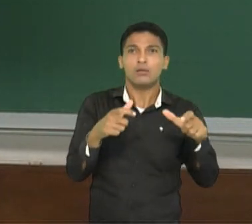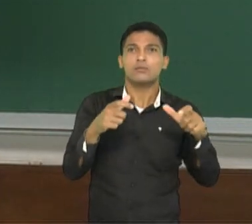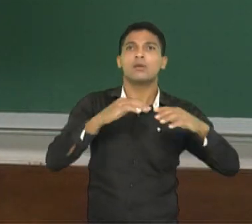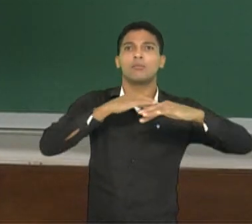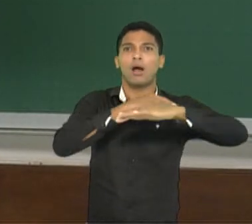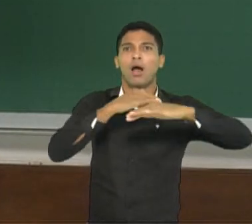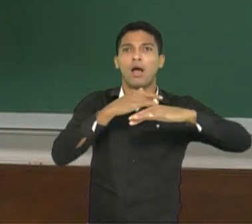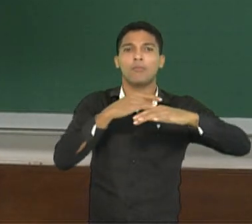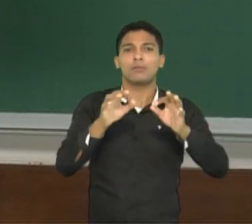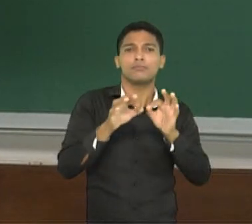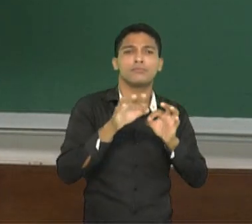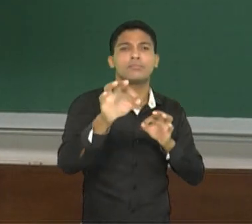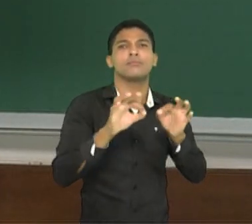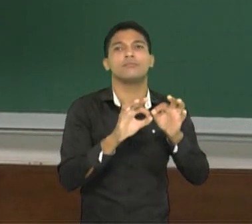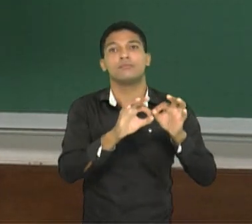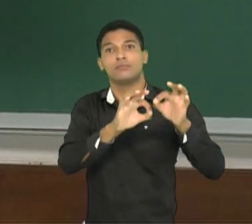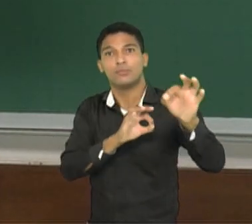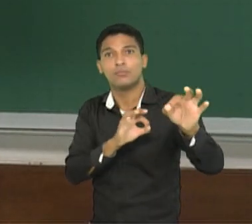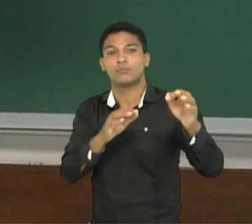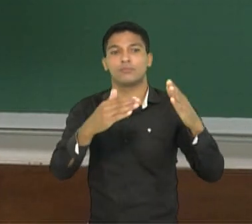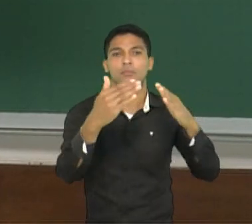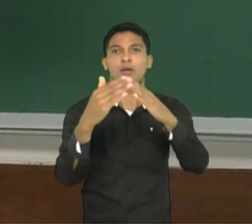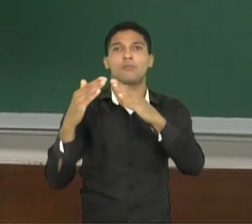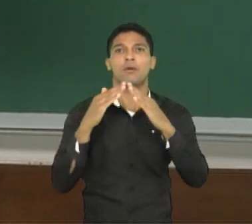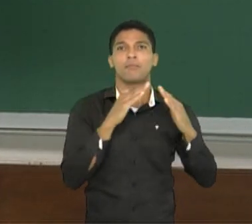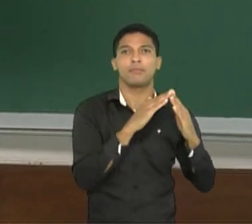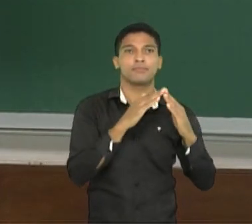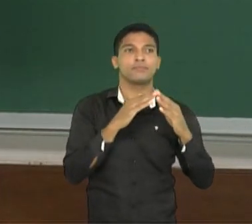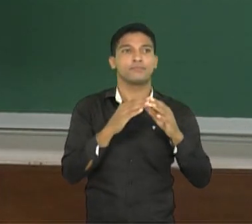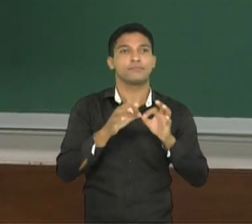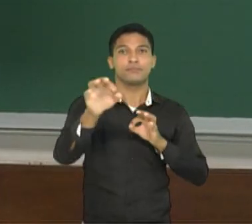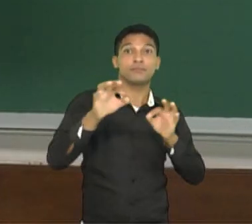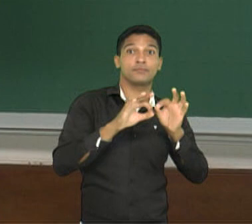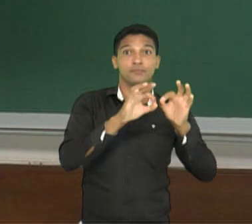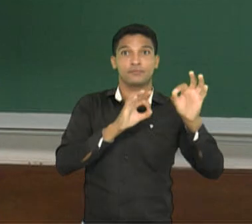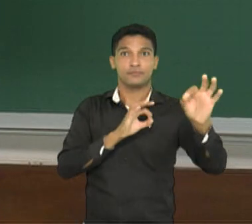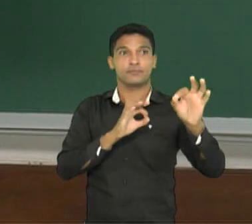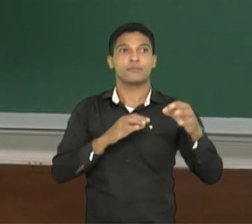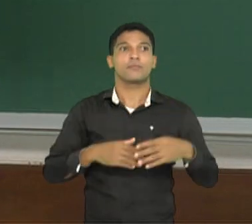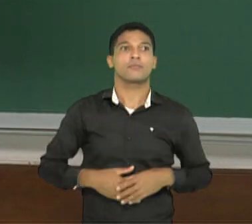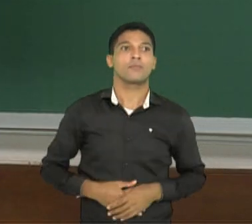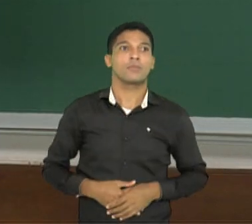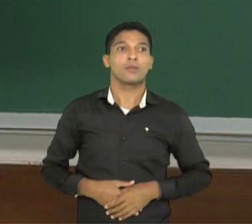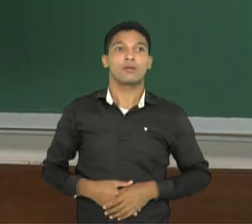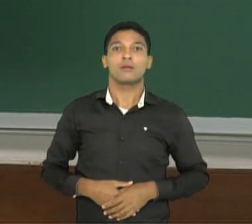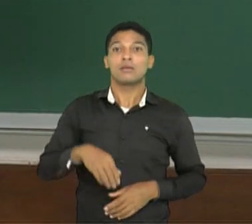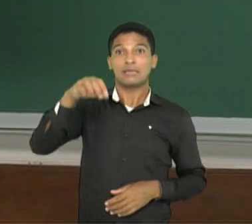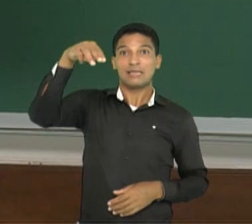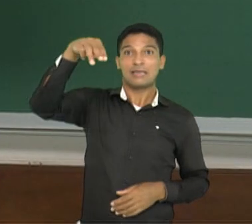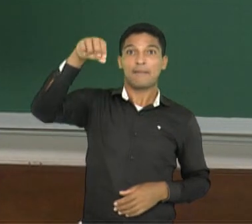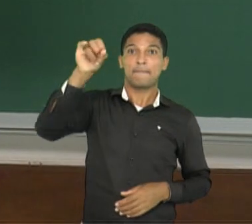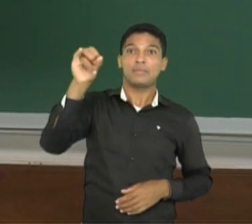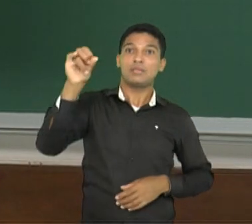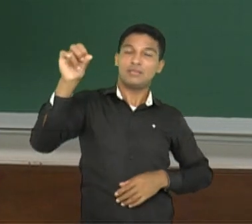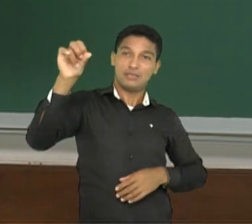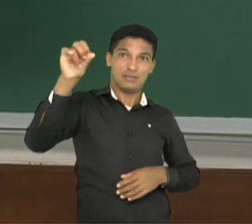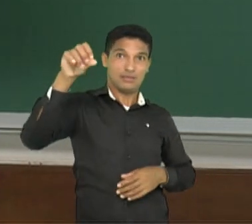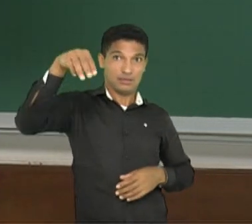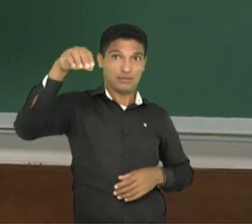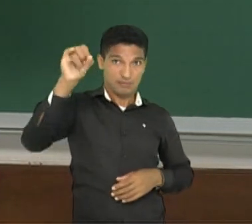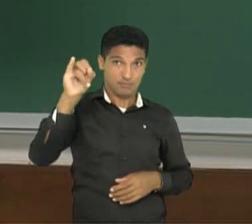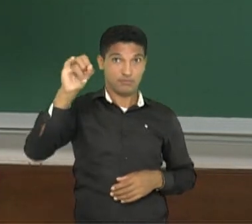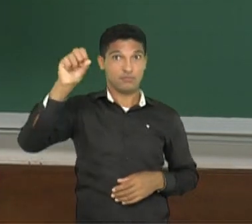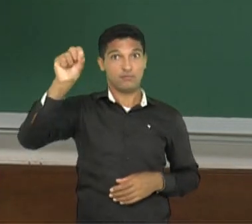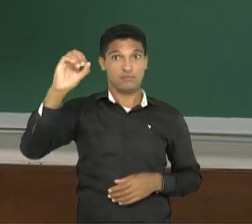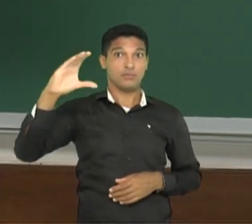povos de diferentes etnias, que é o que aconteceu no Brasil, que a gente falou no início da aula. Então, conceitos simples ali, mas que é bom vocês gravarem. E aí vamos